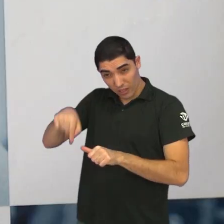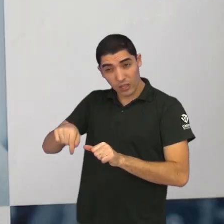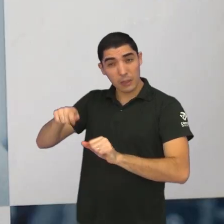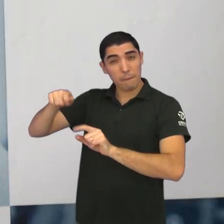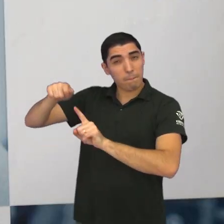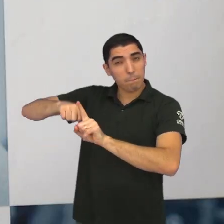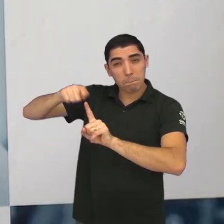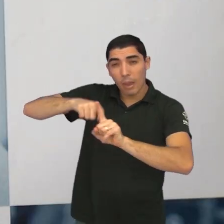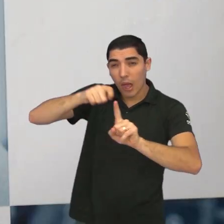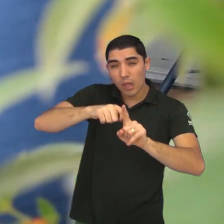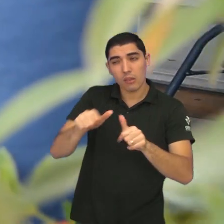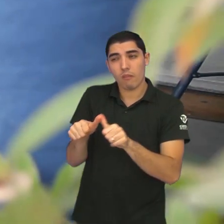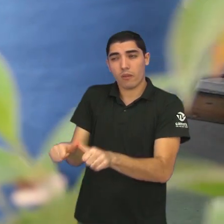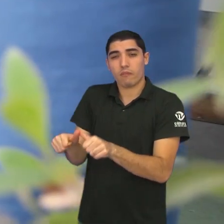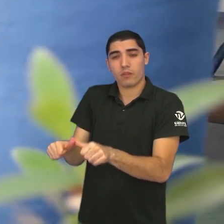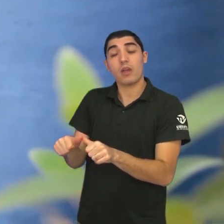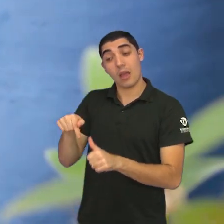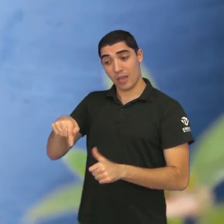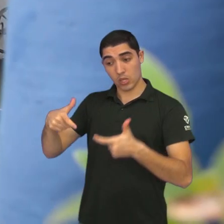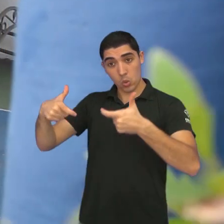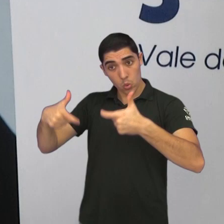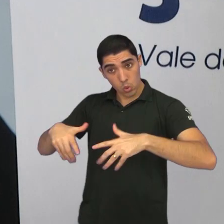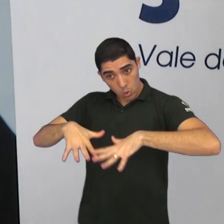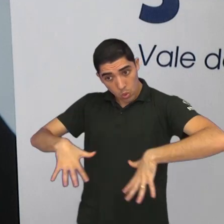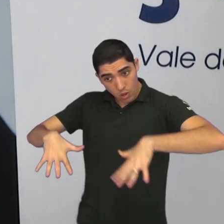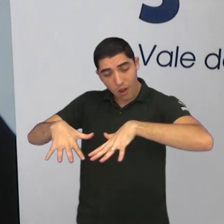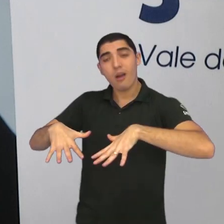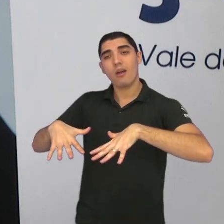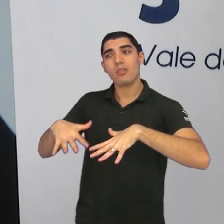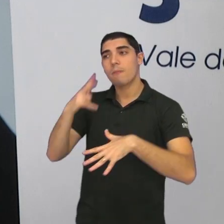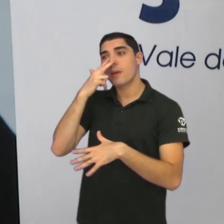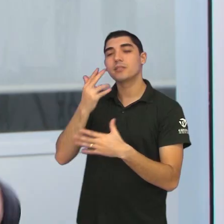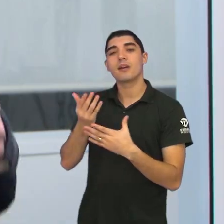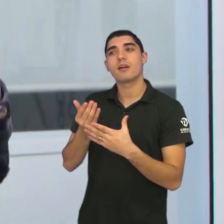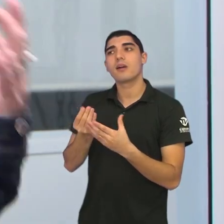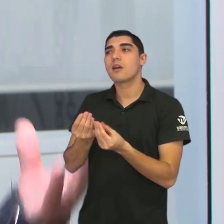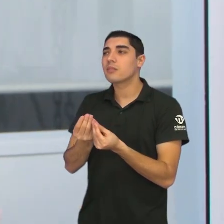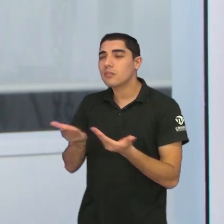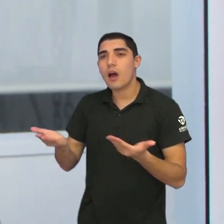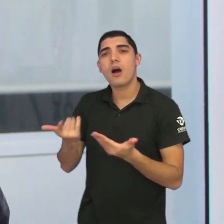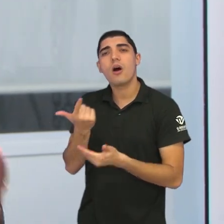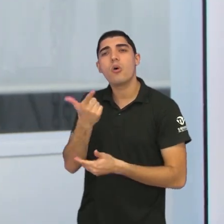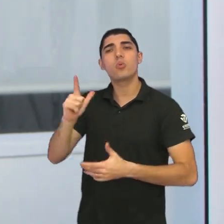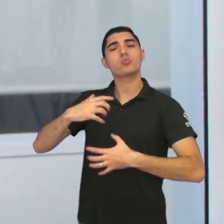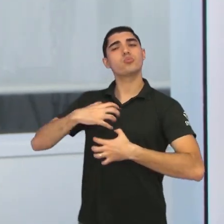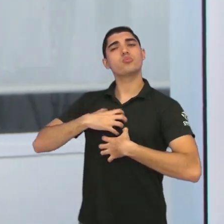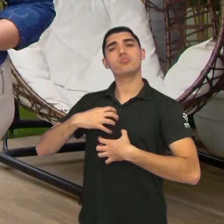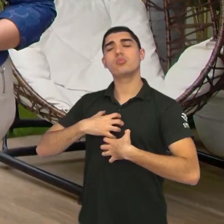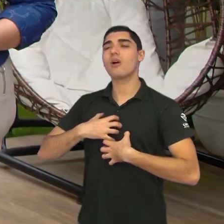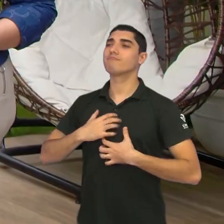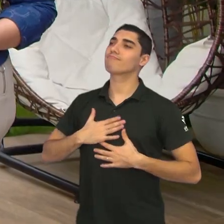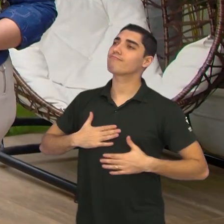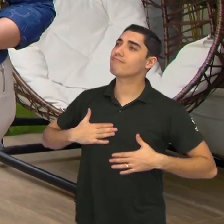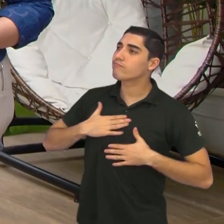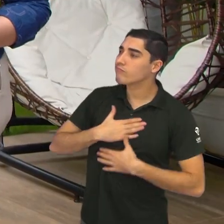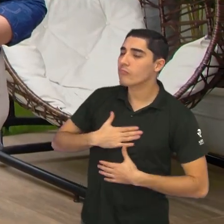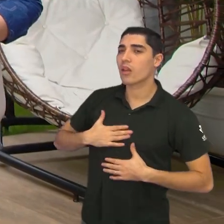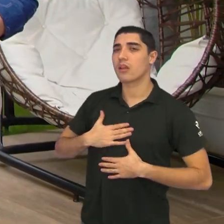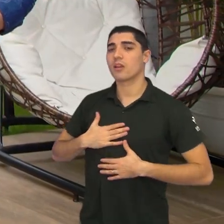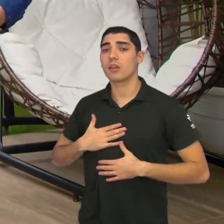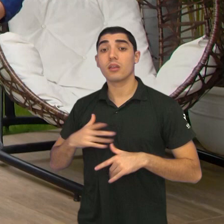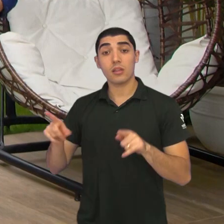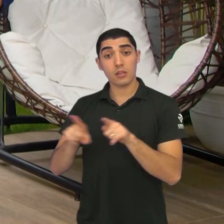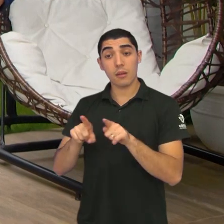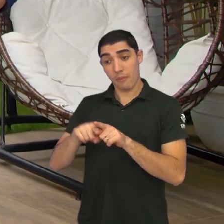meses e meses internado. Então este ambiente é um ambiente que traz uma outra energia, uma outra